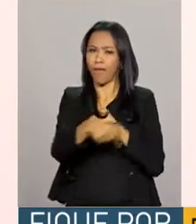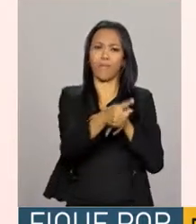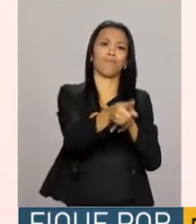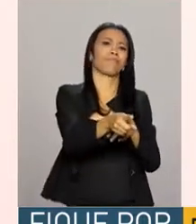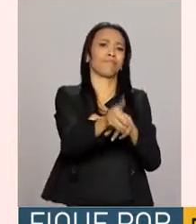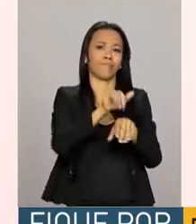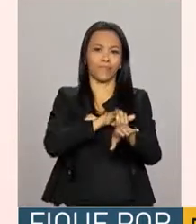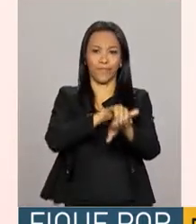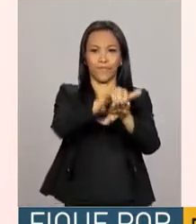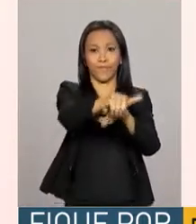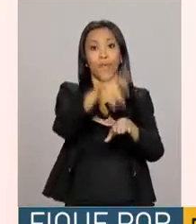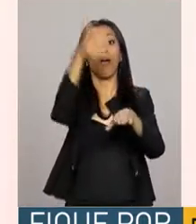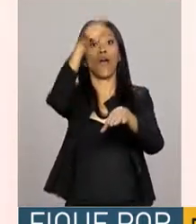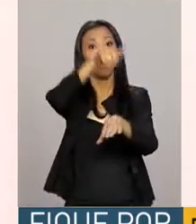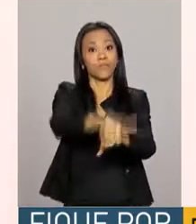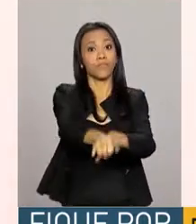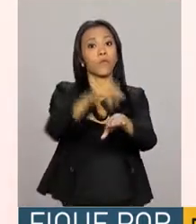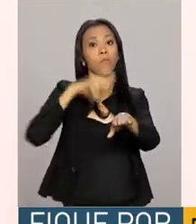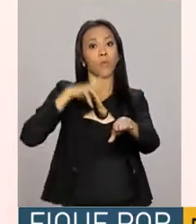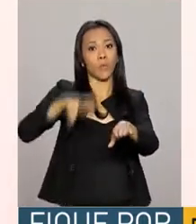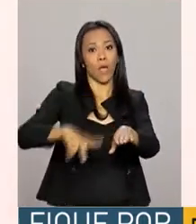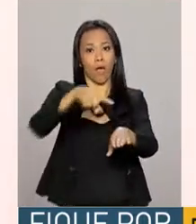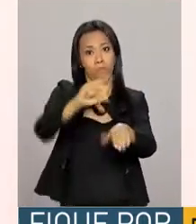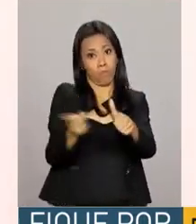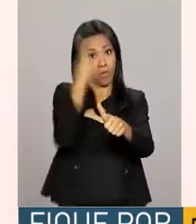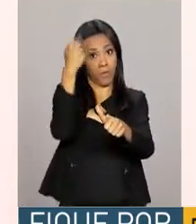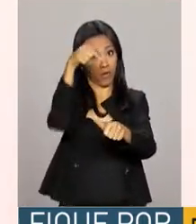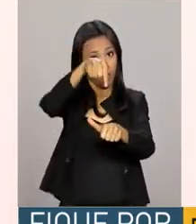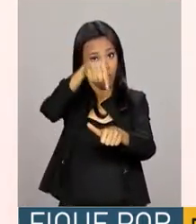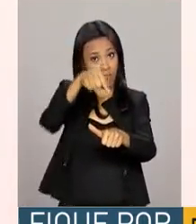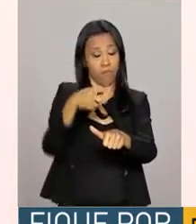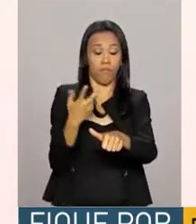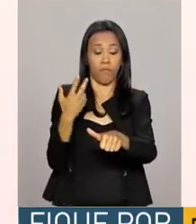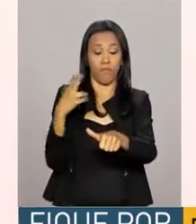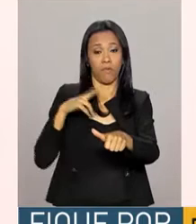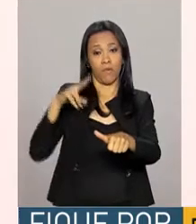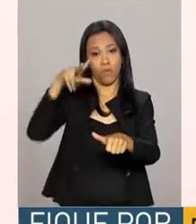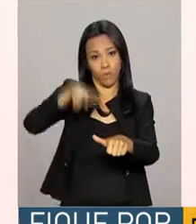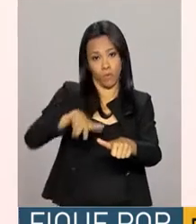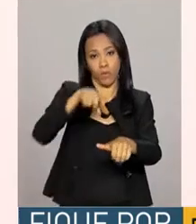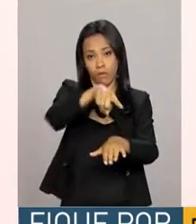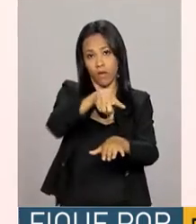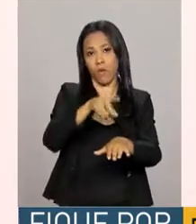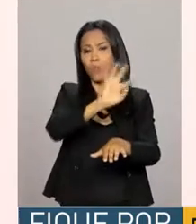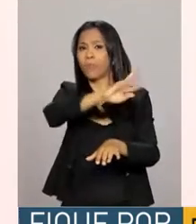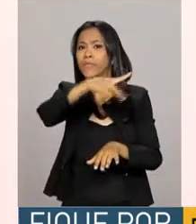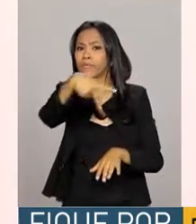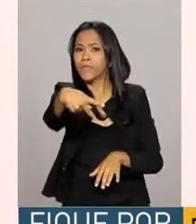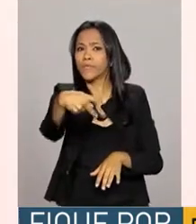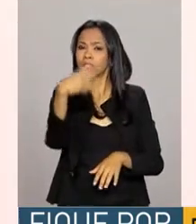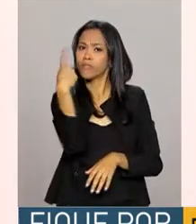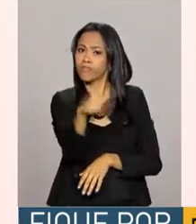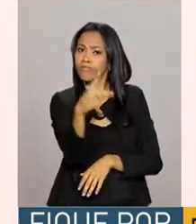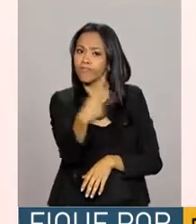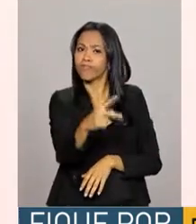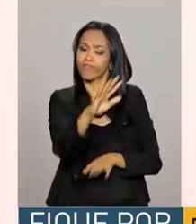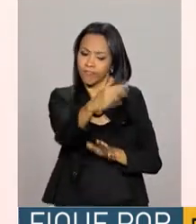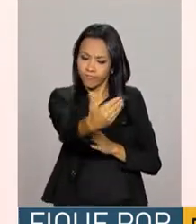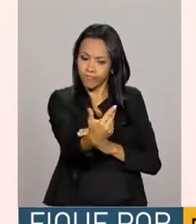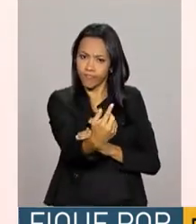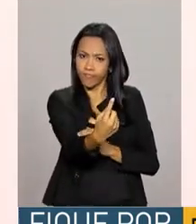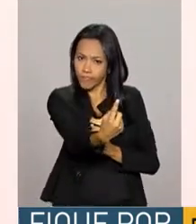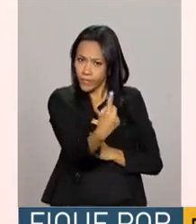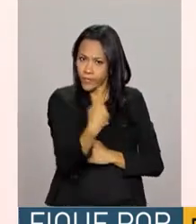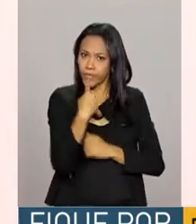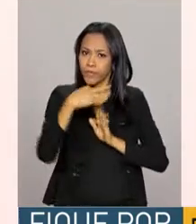paramos em portugal o presidente nós paramos para dormir é o presidente portugal o me recebeu é